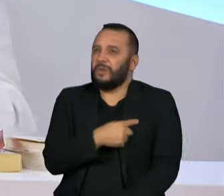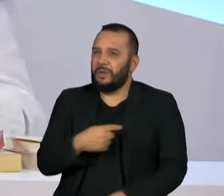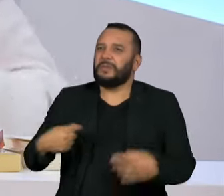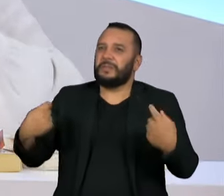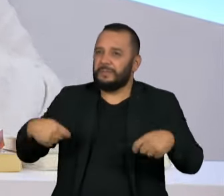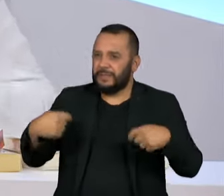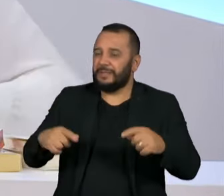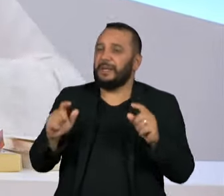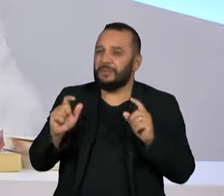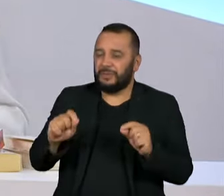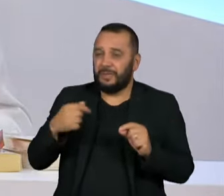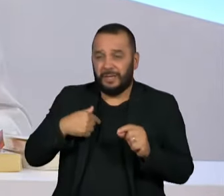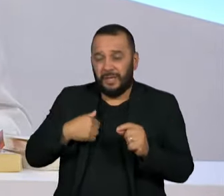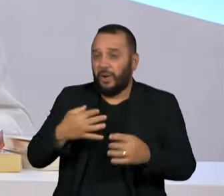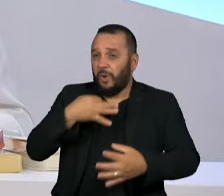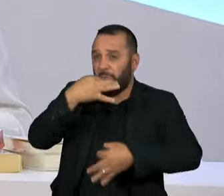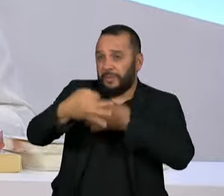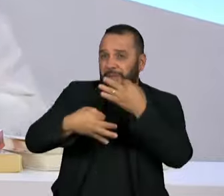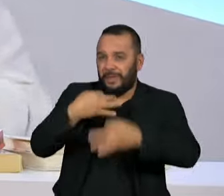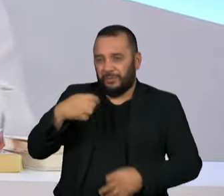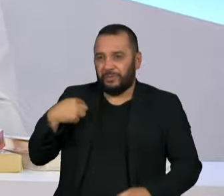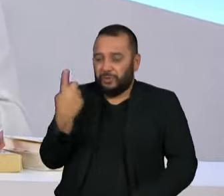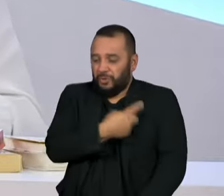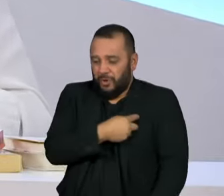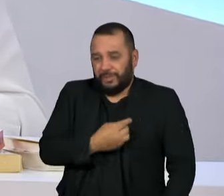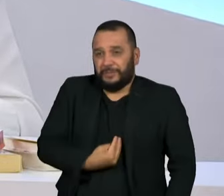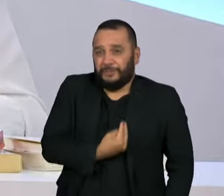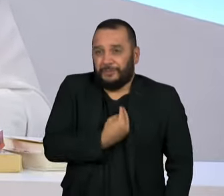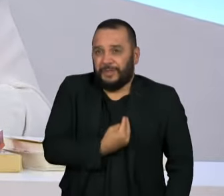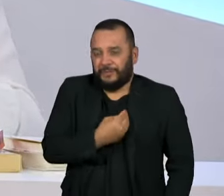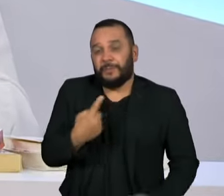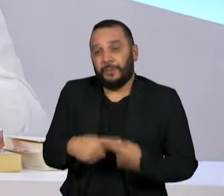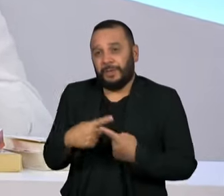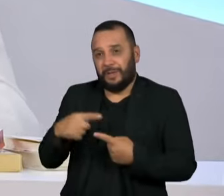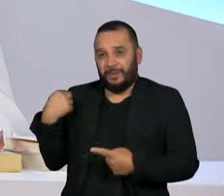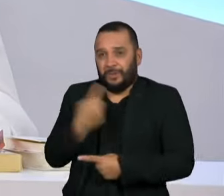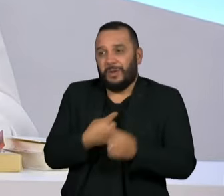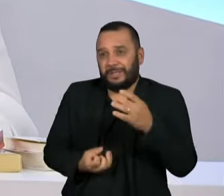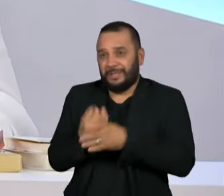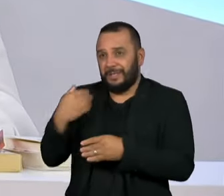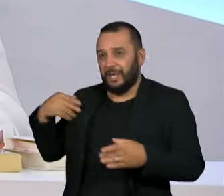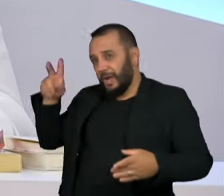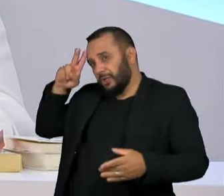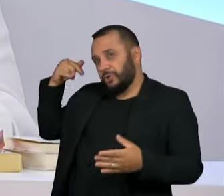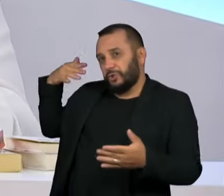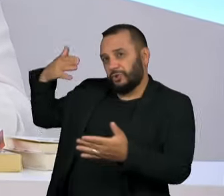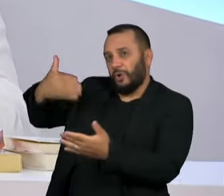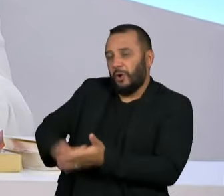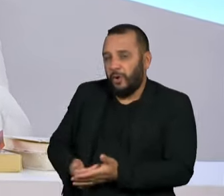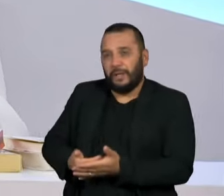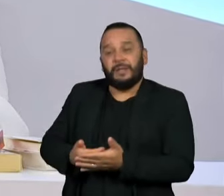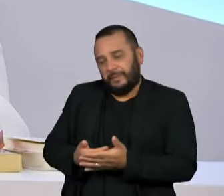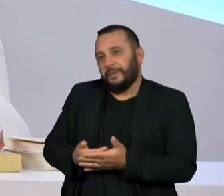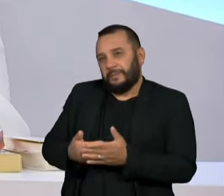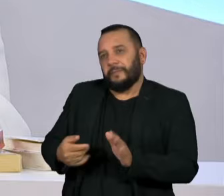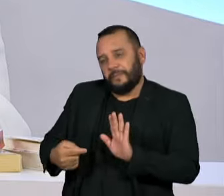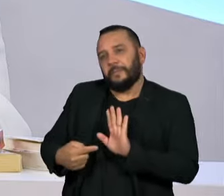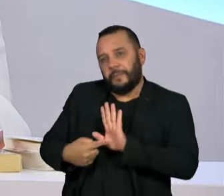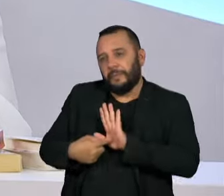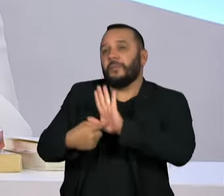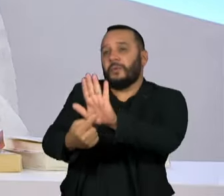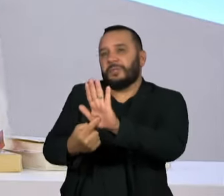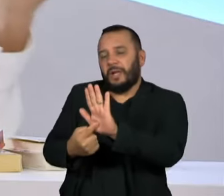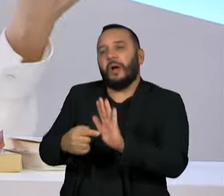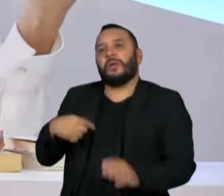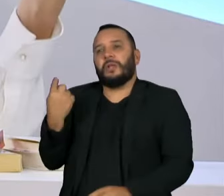de uma narrativa legitimadora da nossa existência. A gente constrói histórias para legitimar o que a gente vive, o que a gente escolhe.